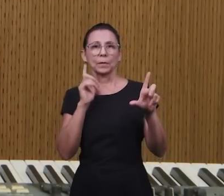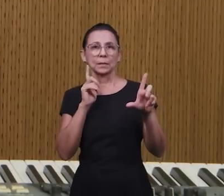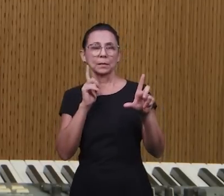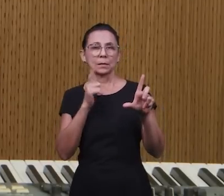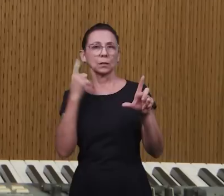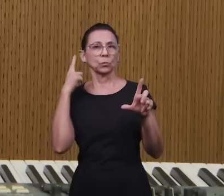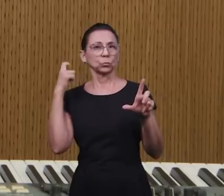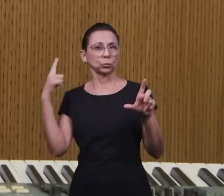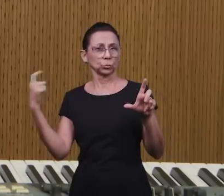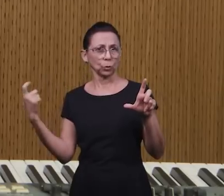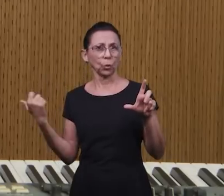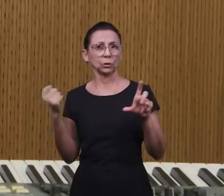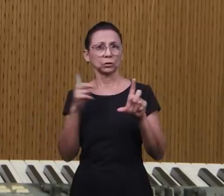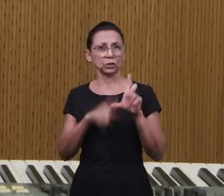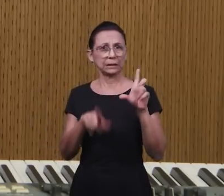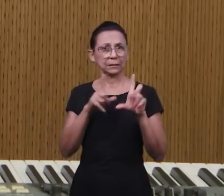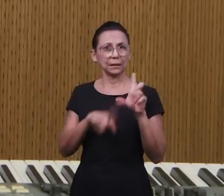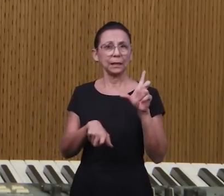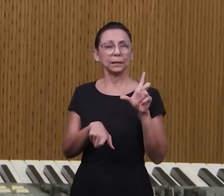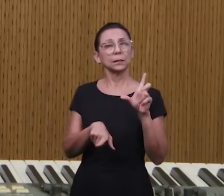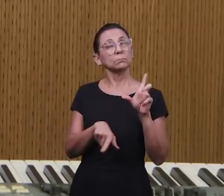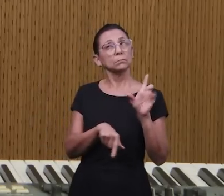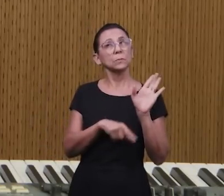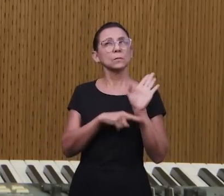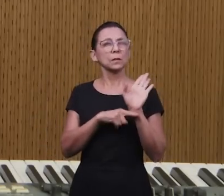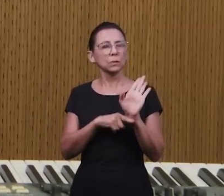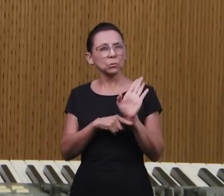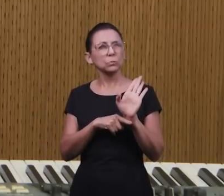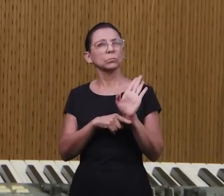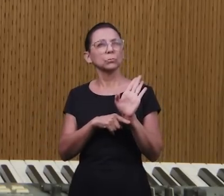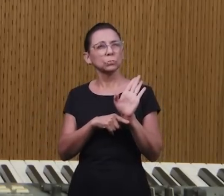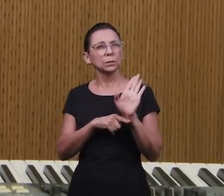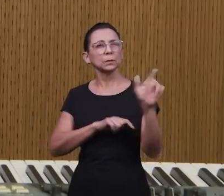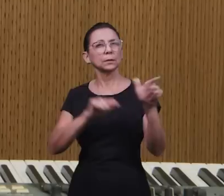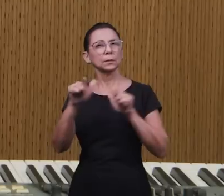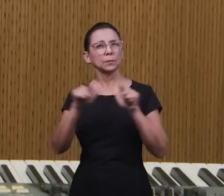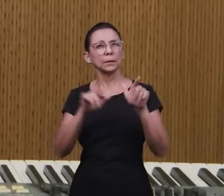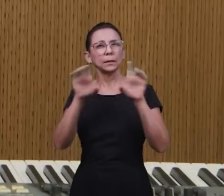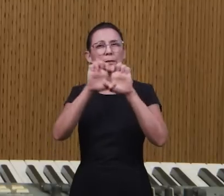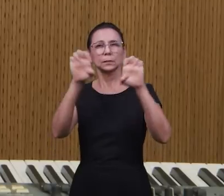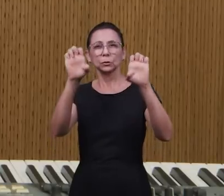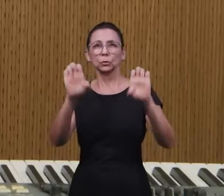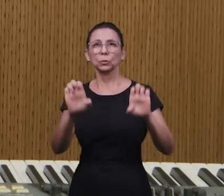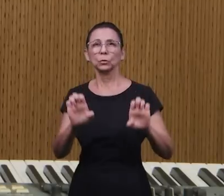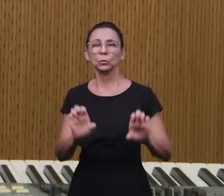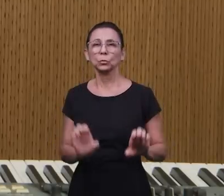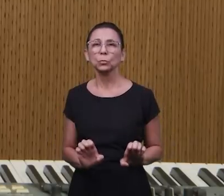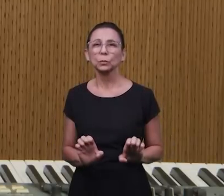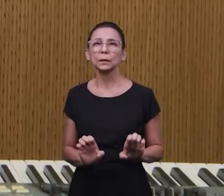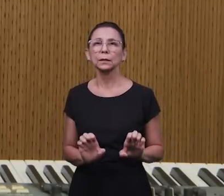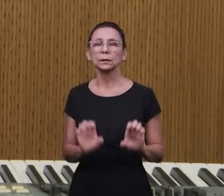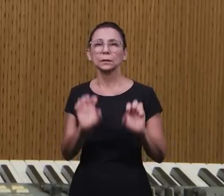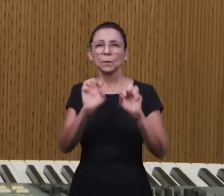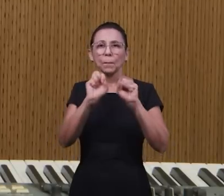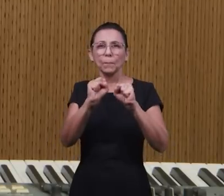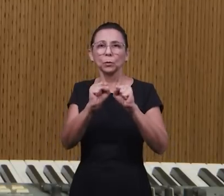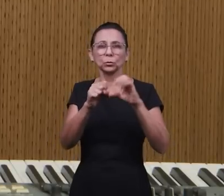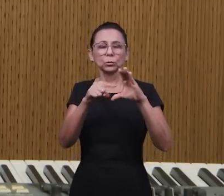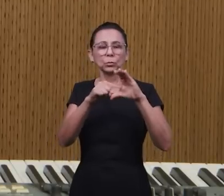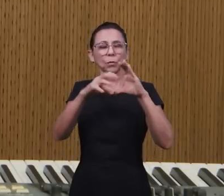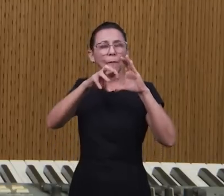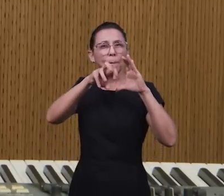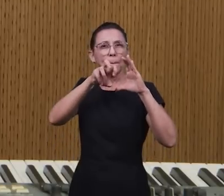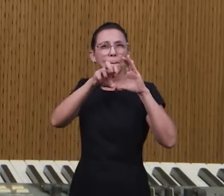sons fricativos que nos ajudam a trabalhar essa estrutura e treinar essa musculatura para que ela